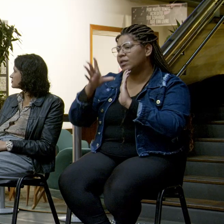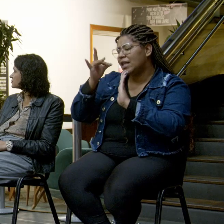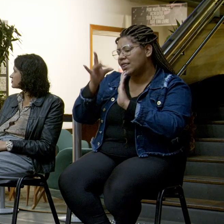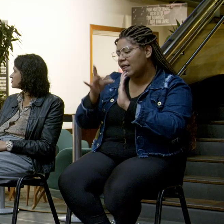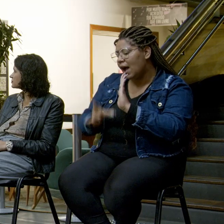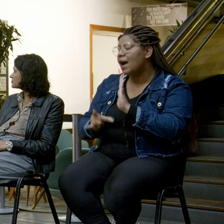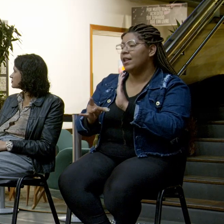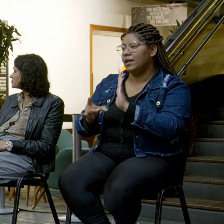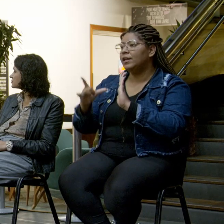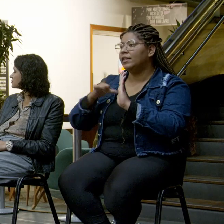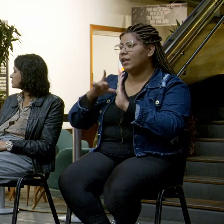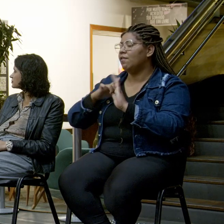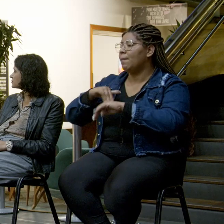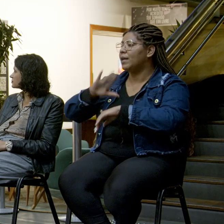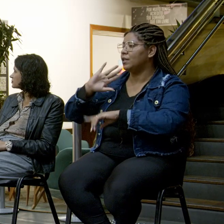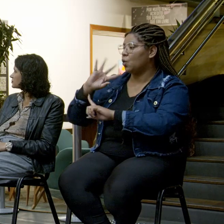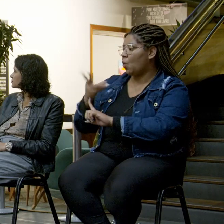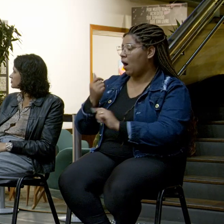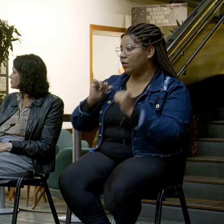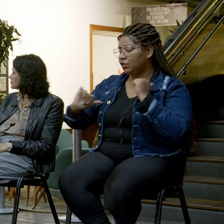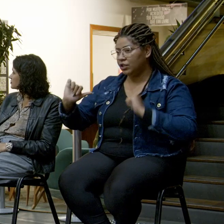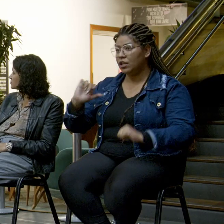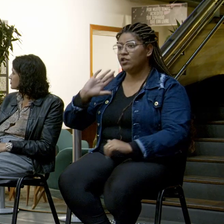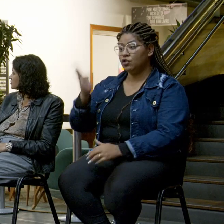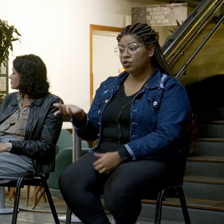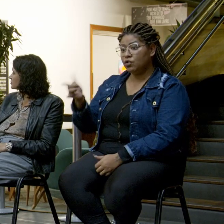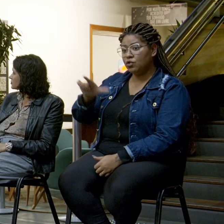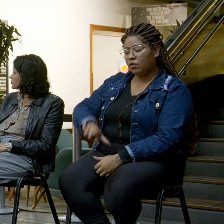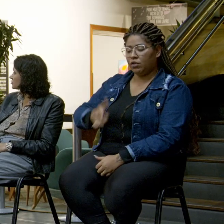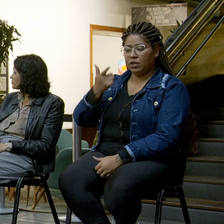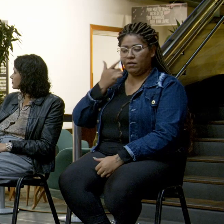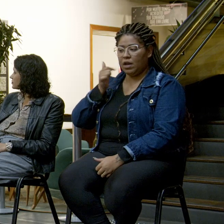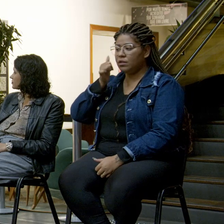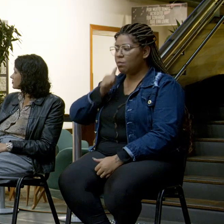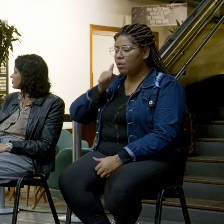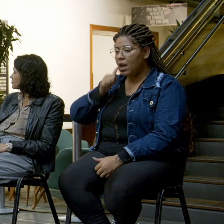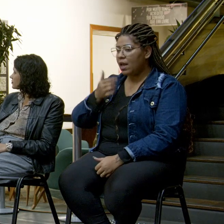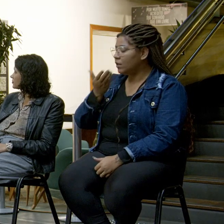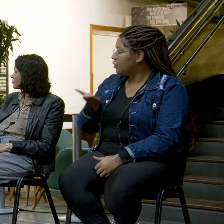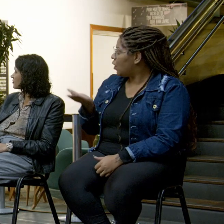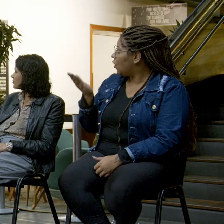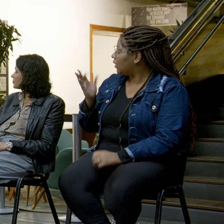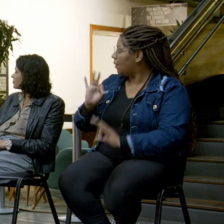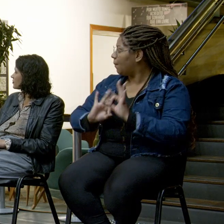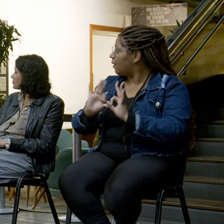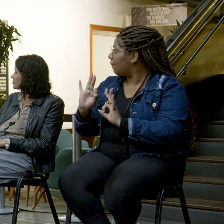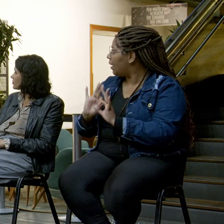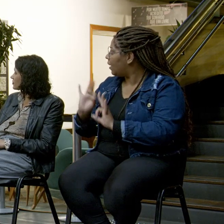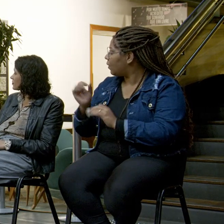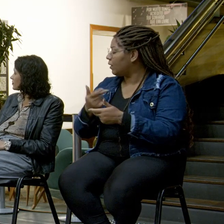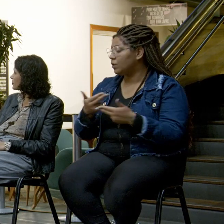vez assinada por um artista. A gente vê de novo, né, as mulheres. À esquerda, elas preparam o ibirapema, que é